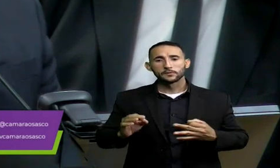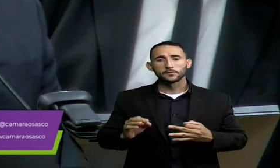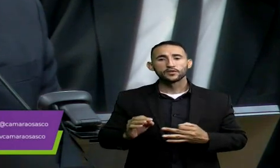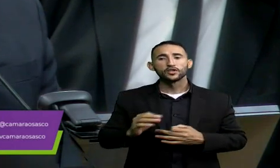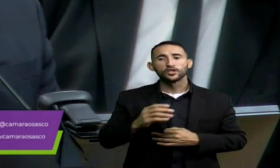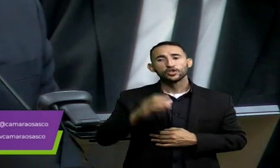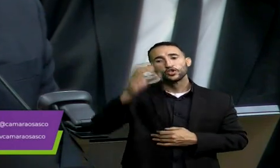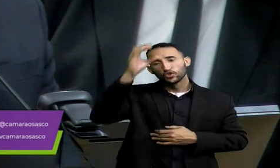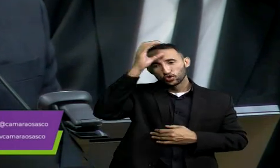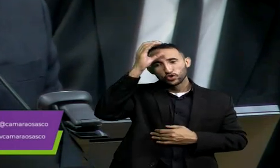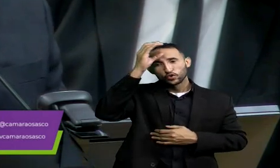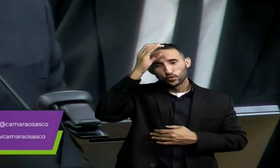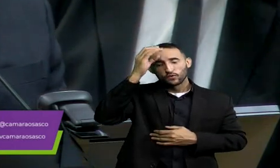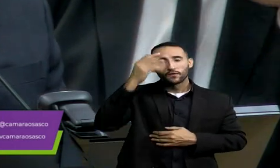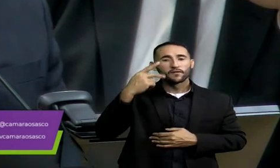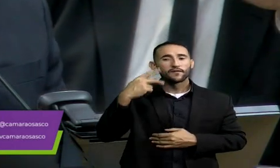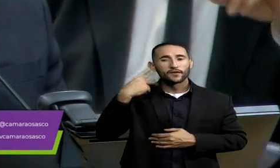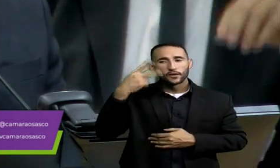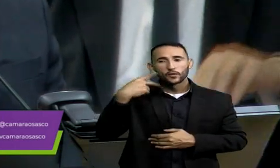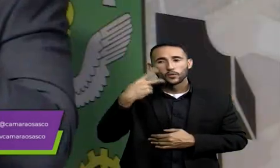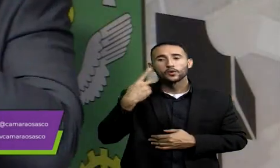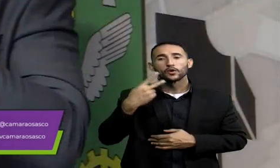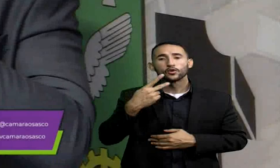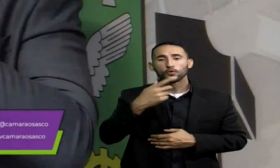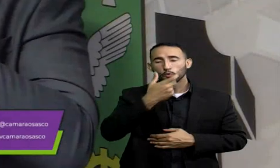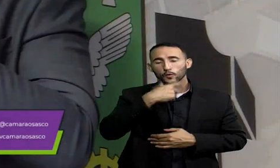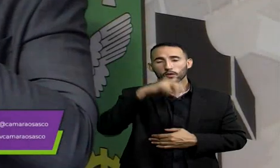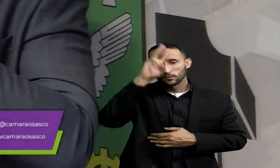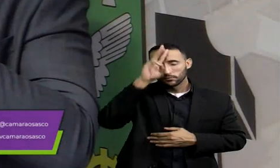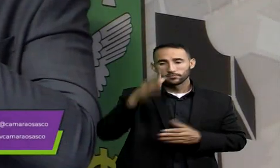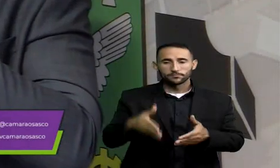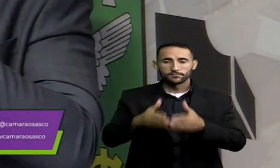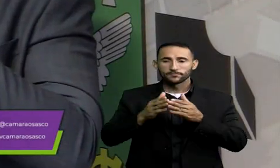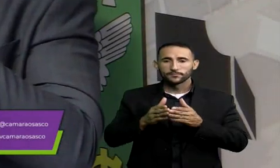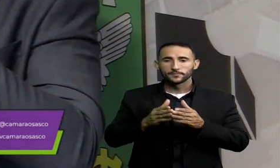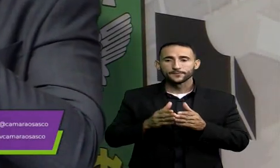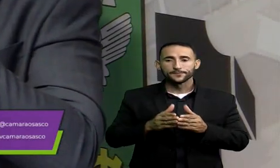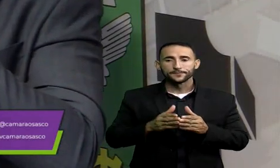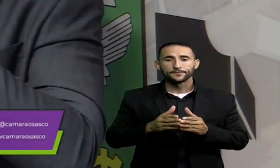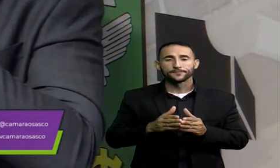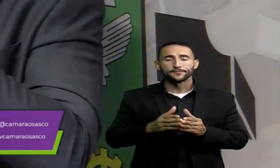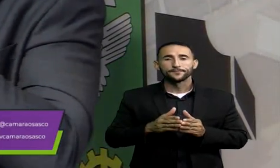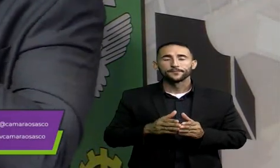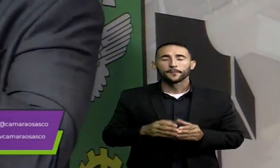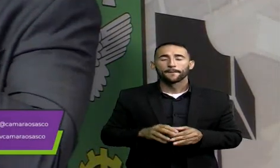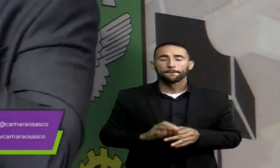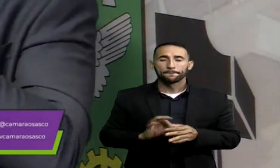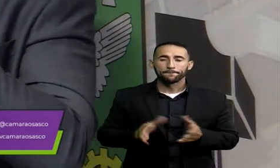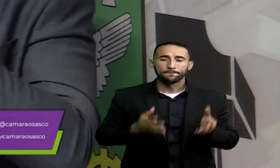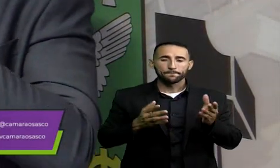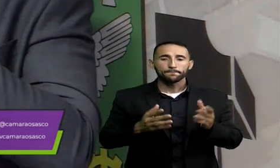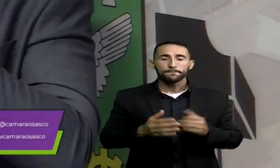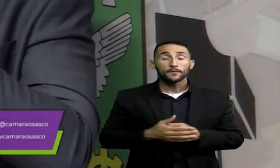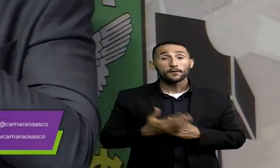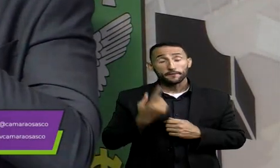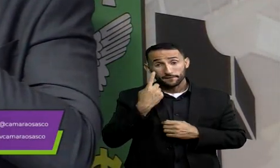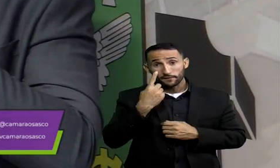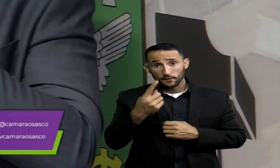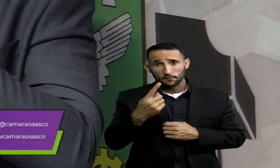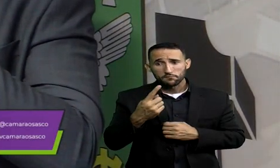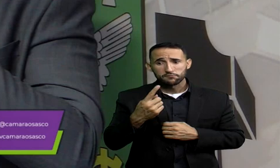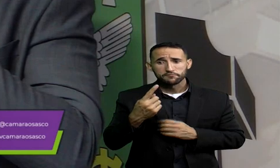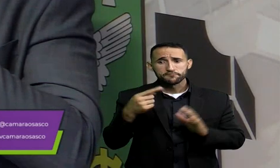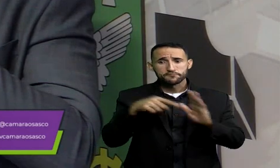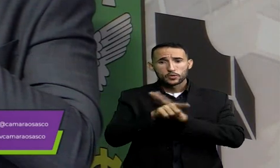do vereador Julião questão de ordem Presidente questão de ordem não vereador josas queria que vossa excelência também consultasse plenário